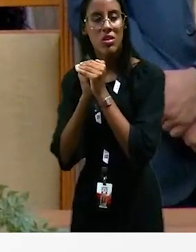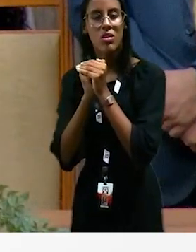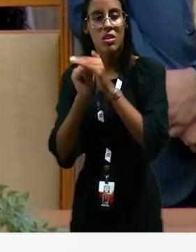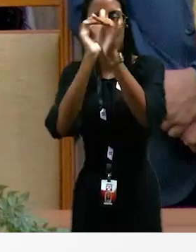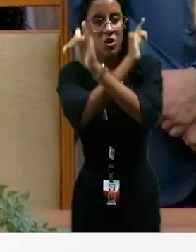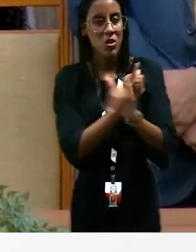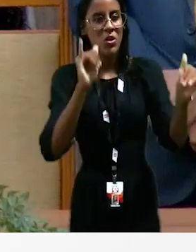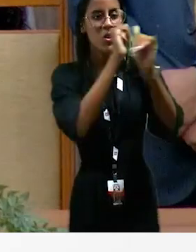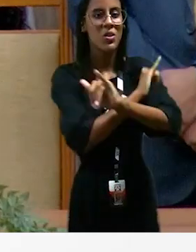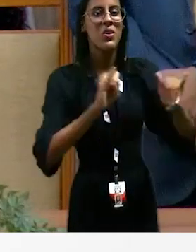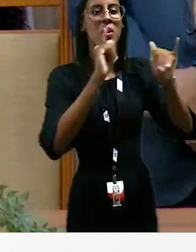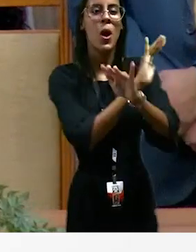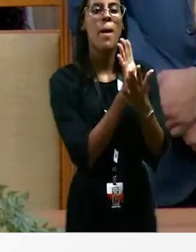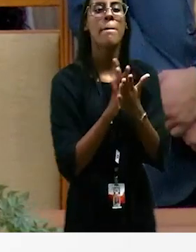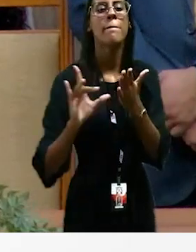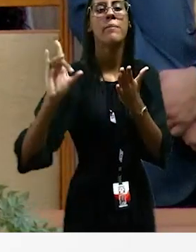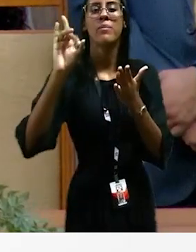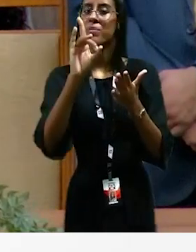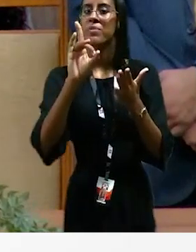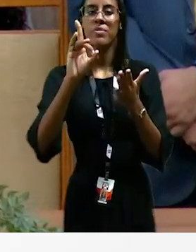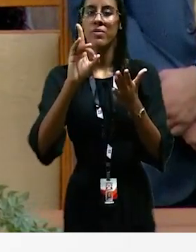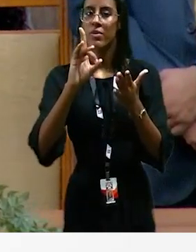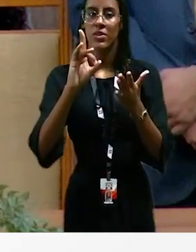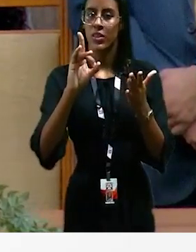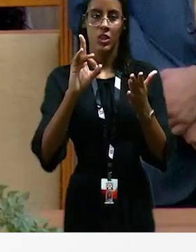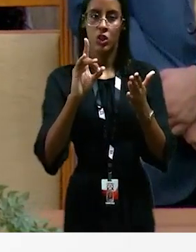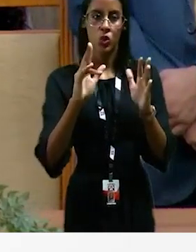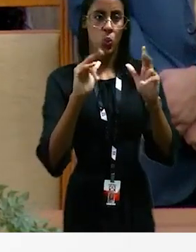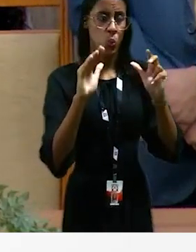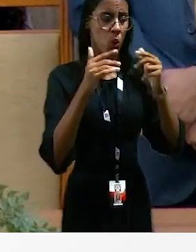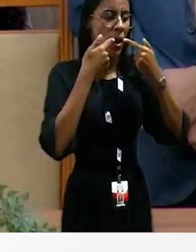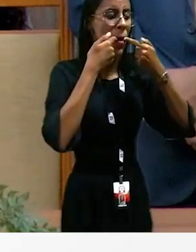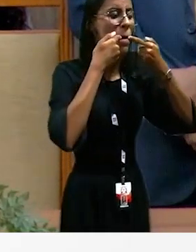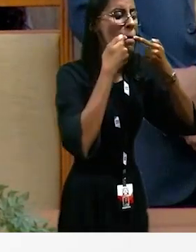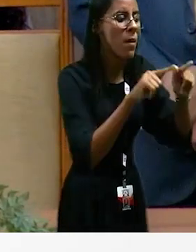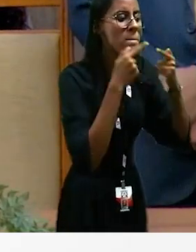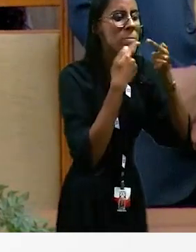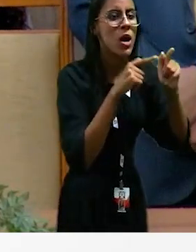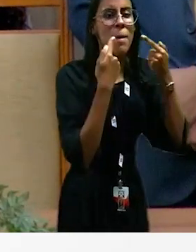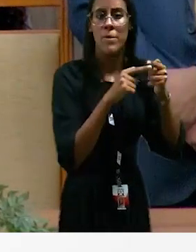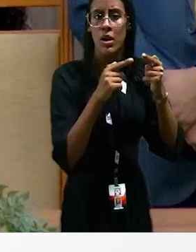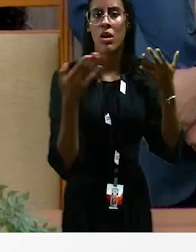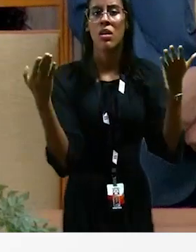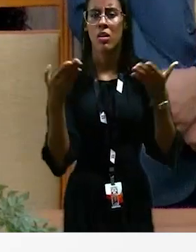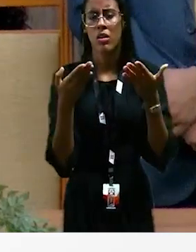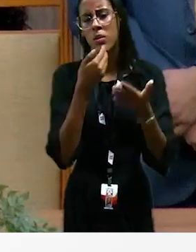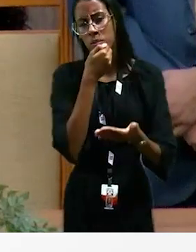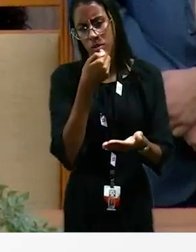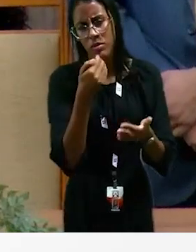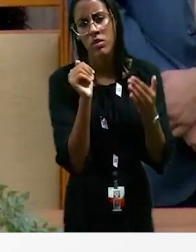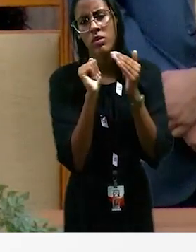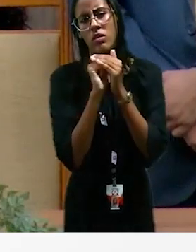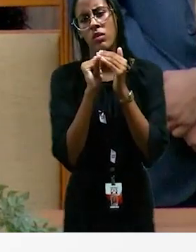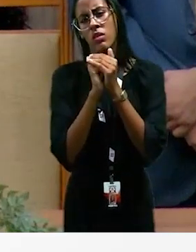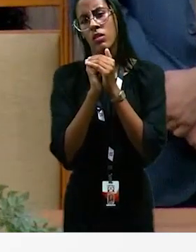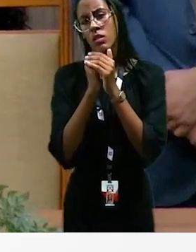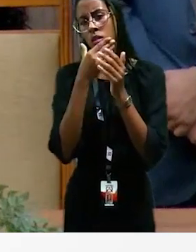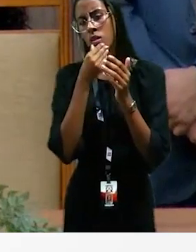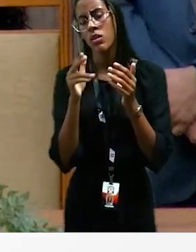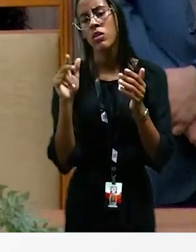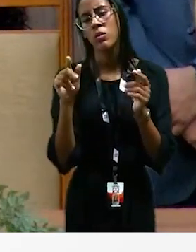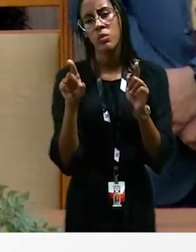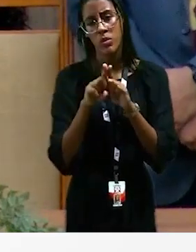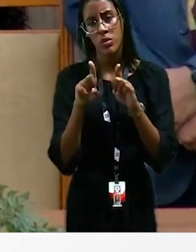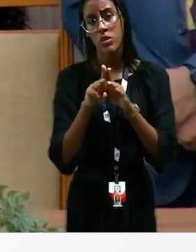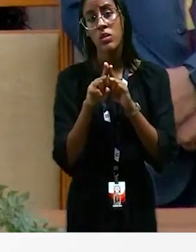vidas mas nós não atacamos ninguém meus irmãos e orem pelo irmão e pelo pastor da área eles não foram para as